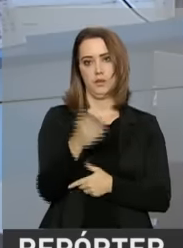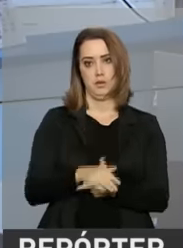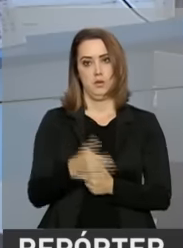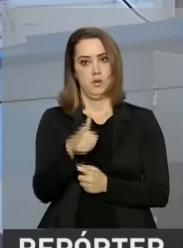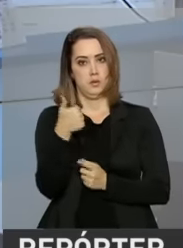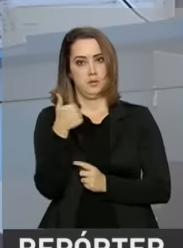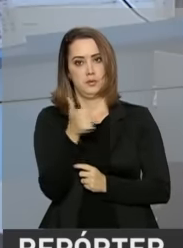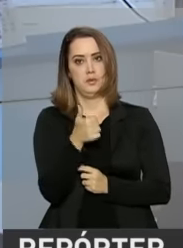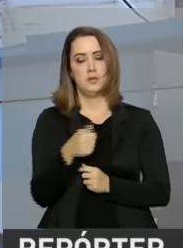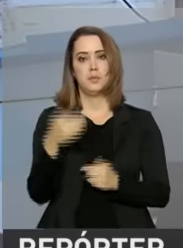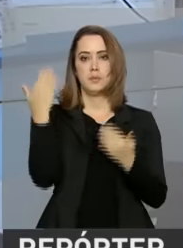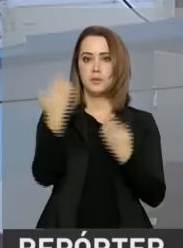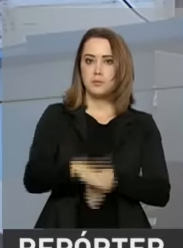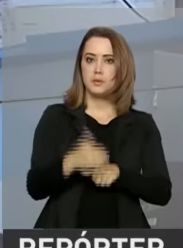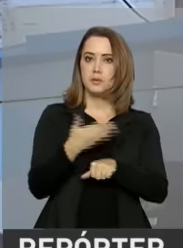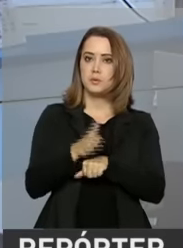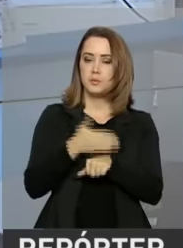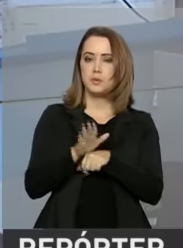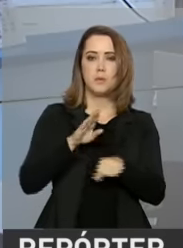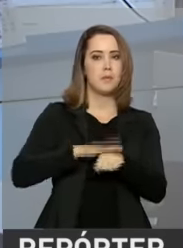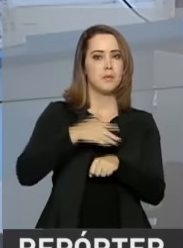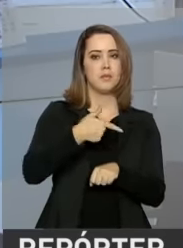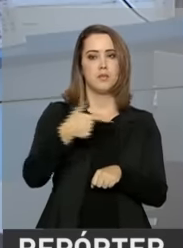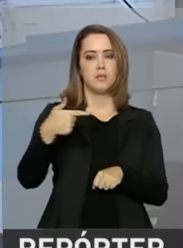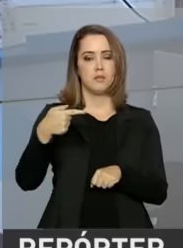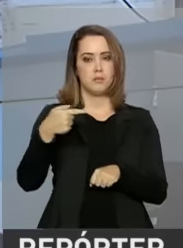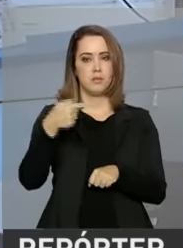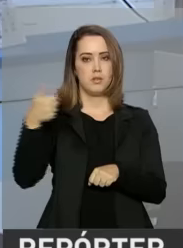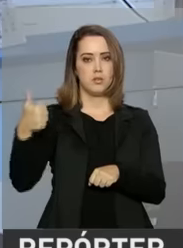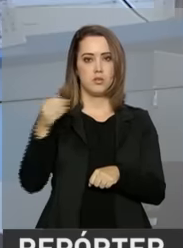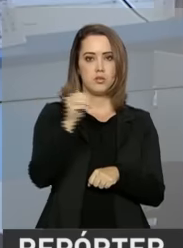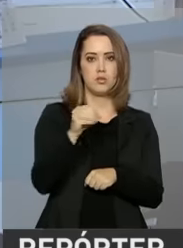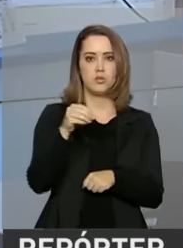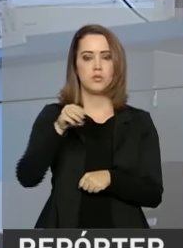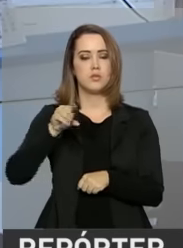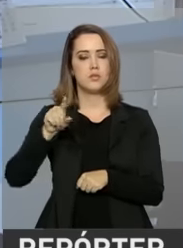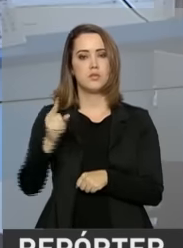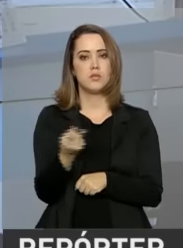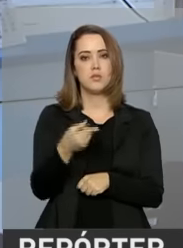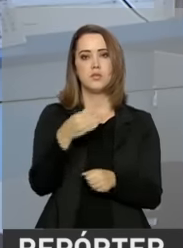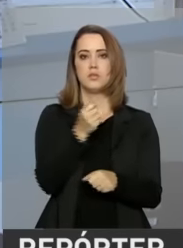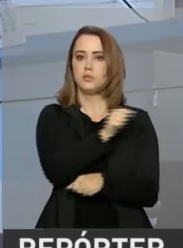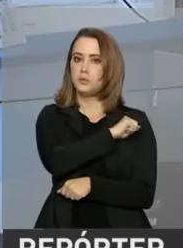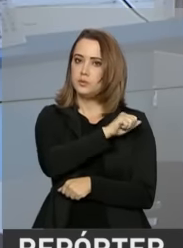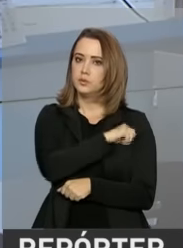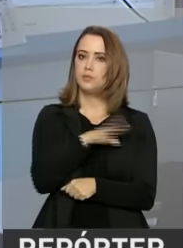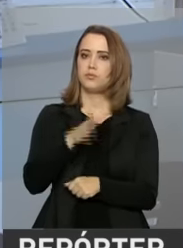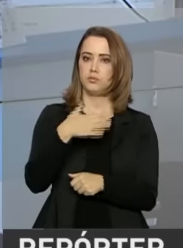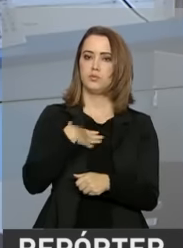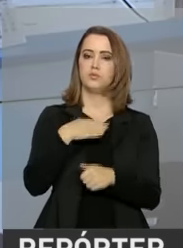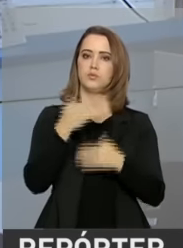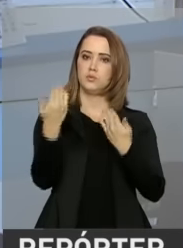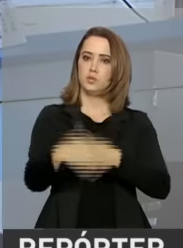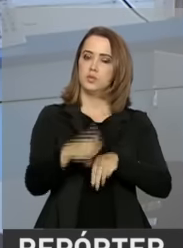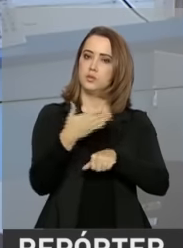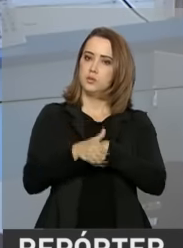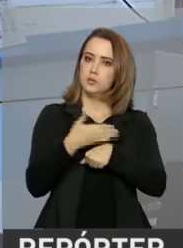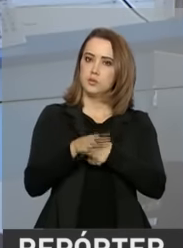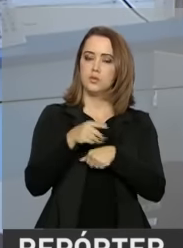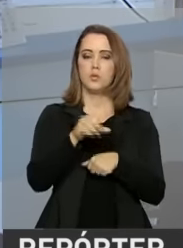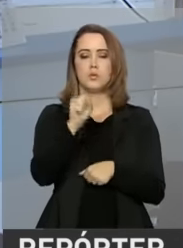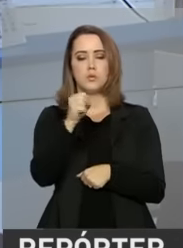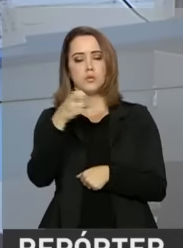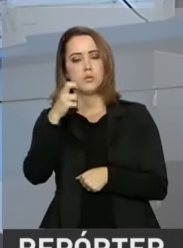Nacional mais de 710.000 estudantes fizeram as provas online Oi 85% deles eram alunos de escolas